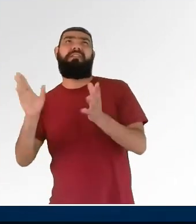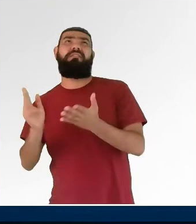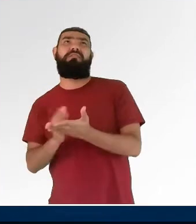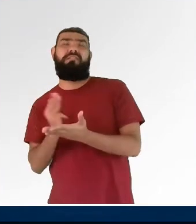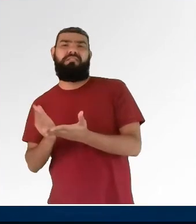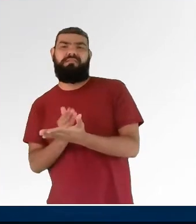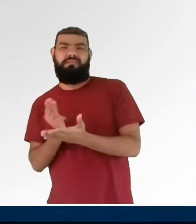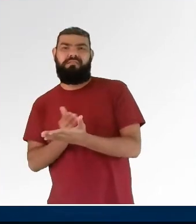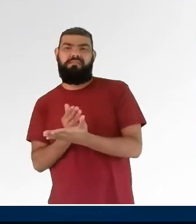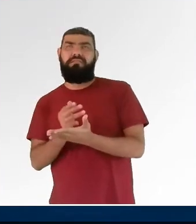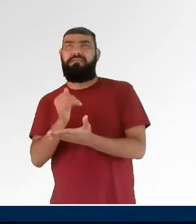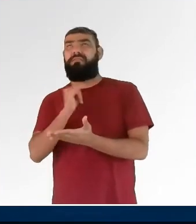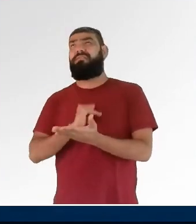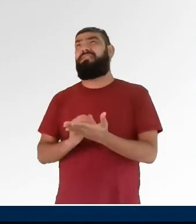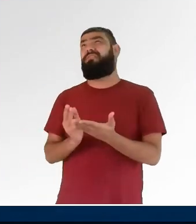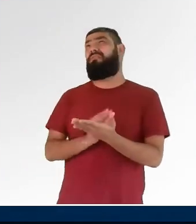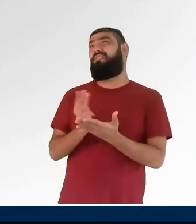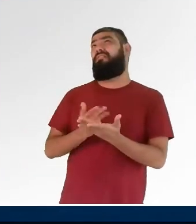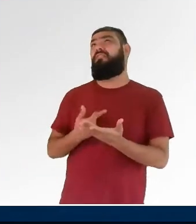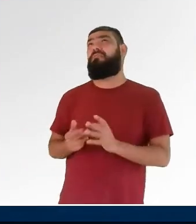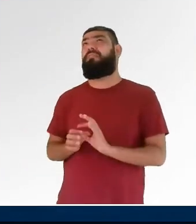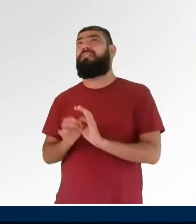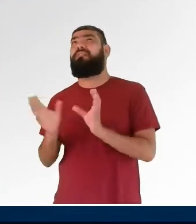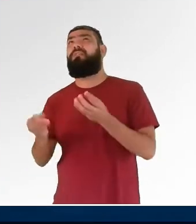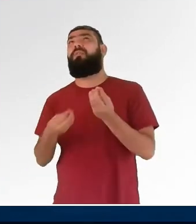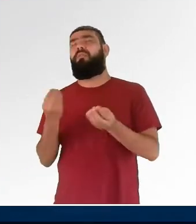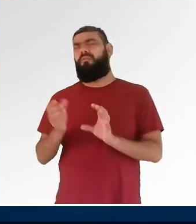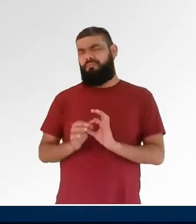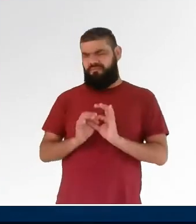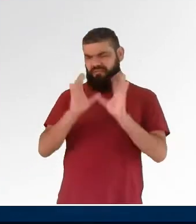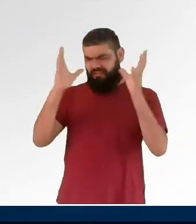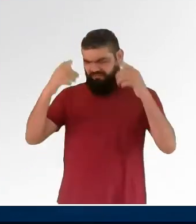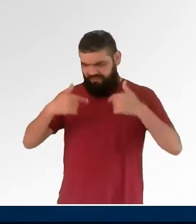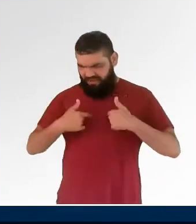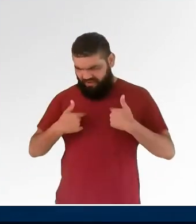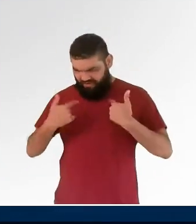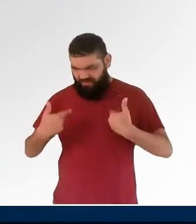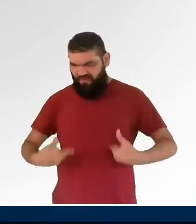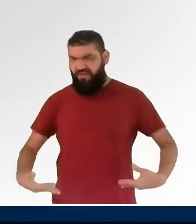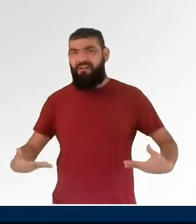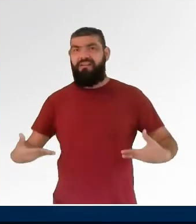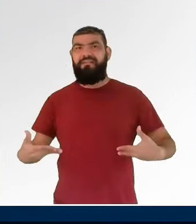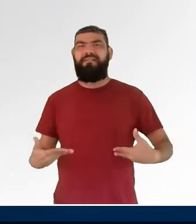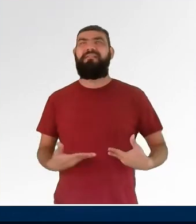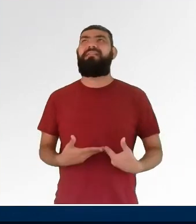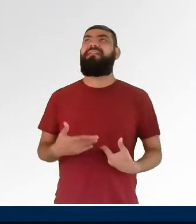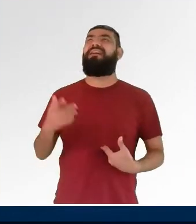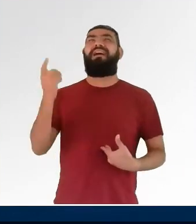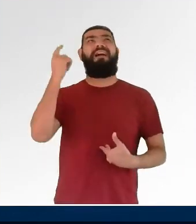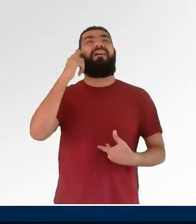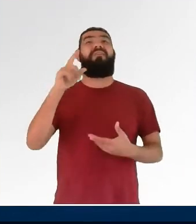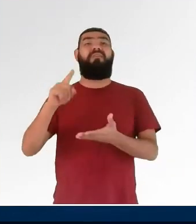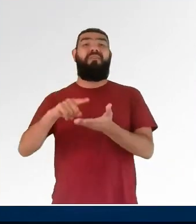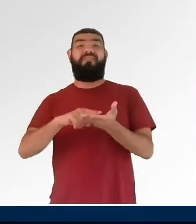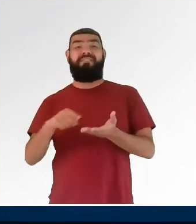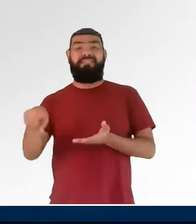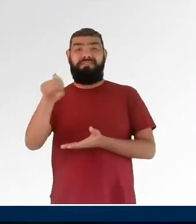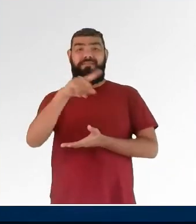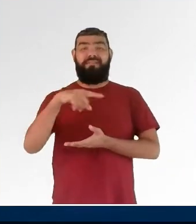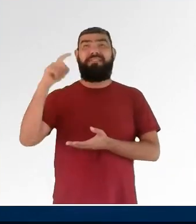do livro eu me livro, como livre vou ficar? Automaticamente é um convite para que você